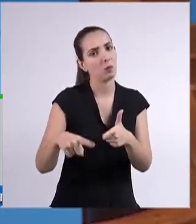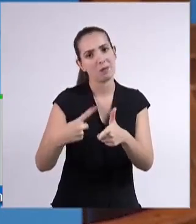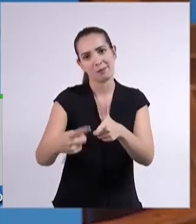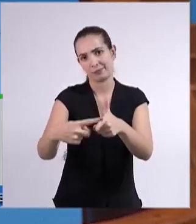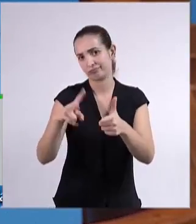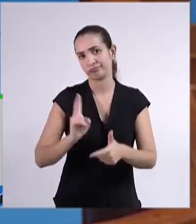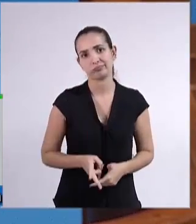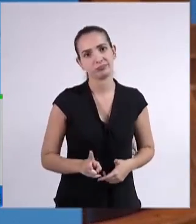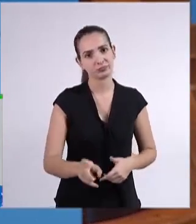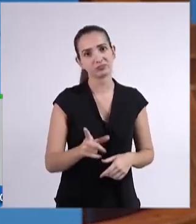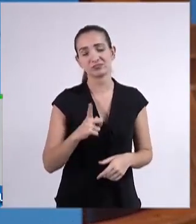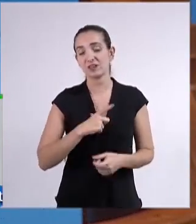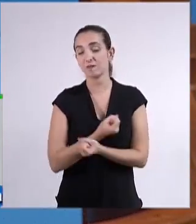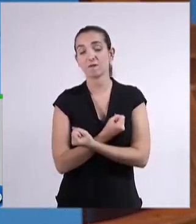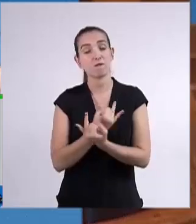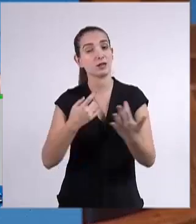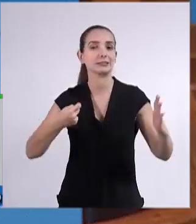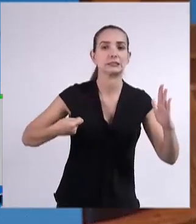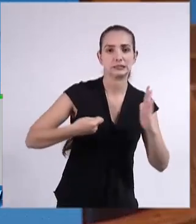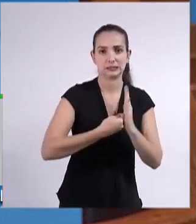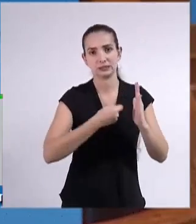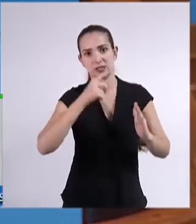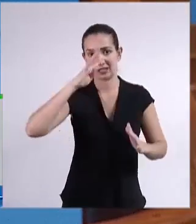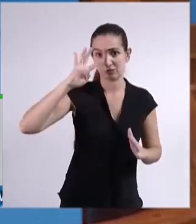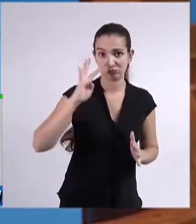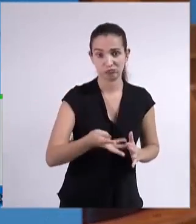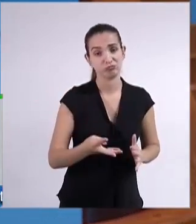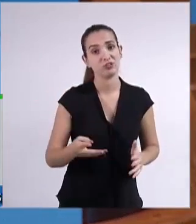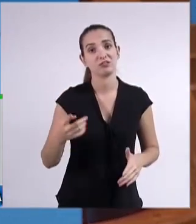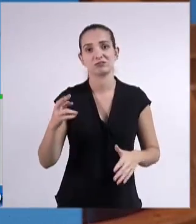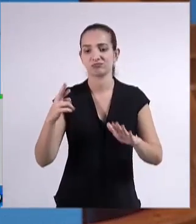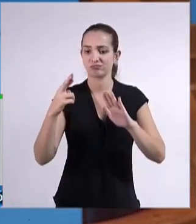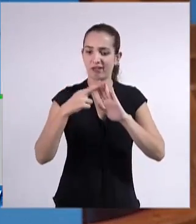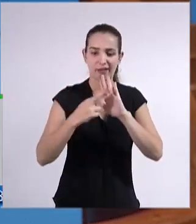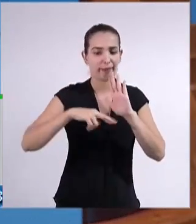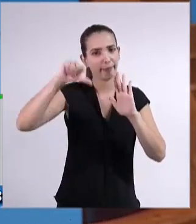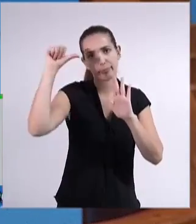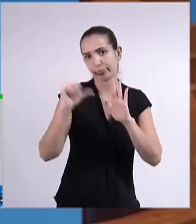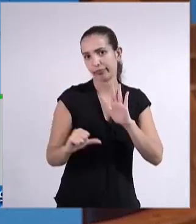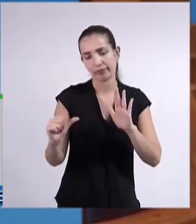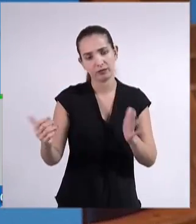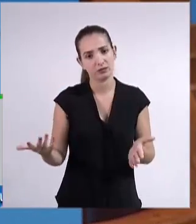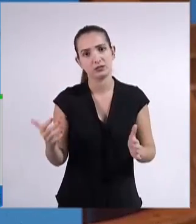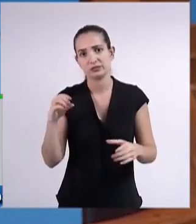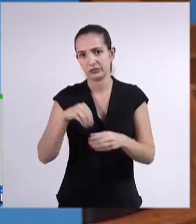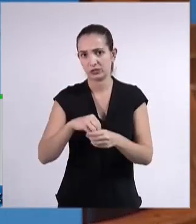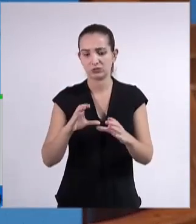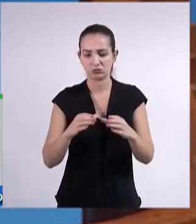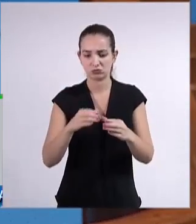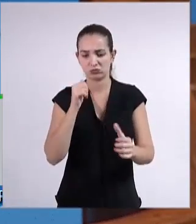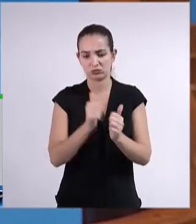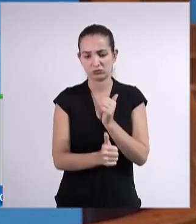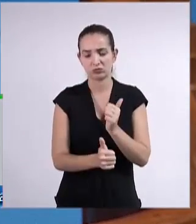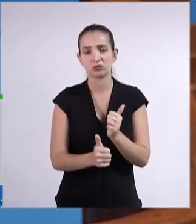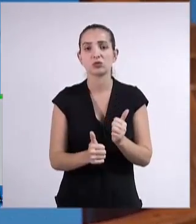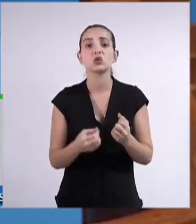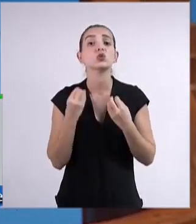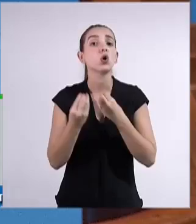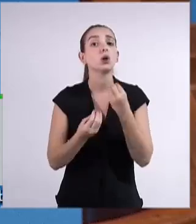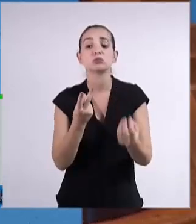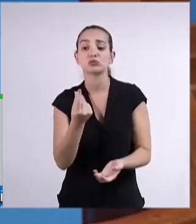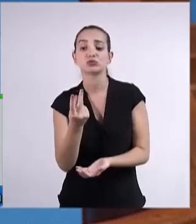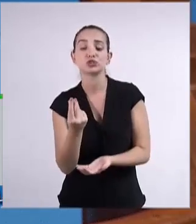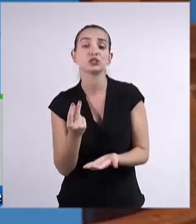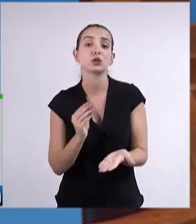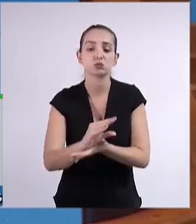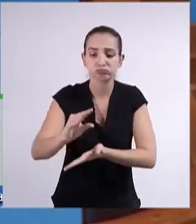de irregularidade na federação e nós precisamos, sim, também olhar como é que é aplicado esses recursos ao longo desses anos. Eu